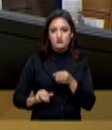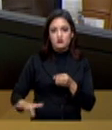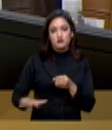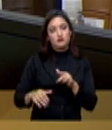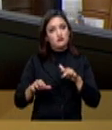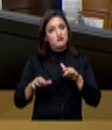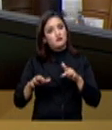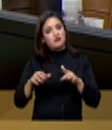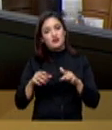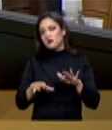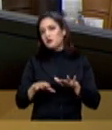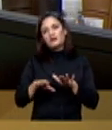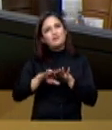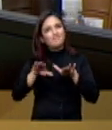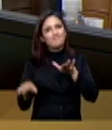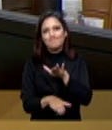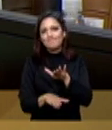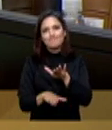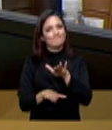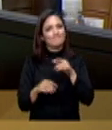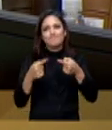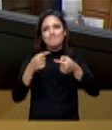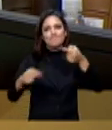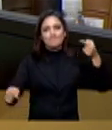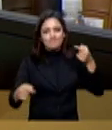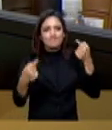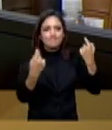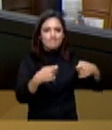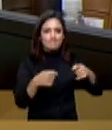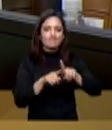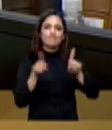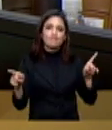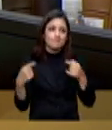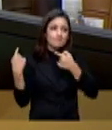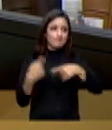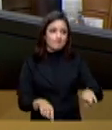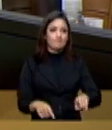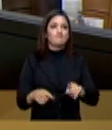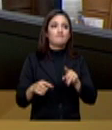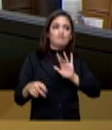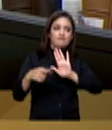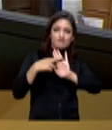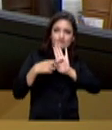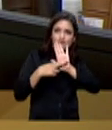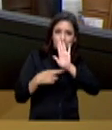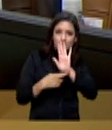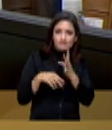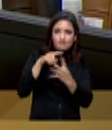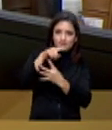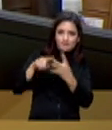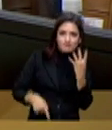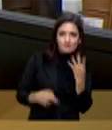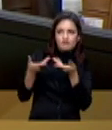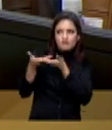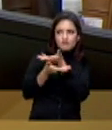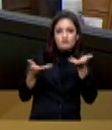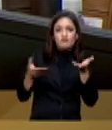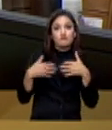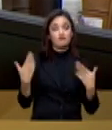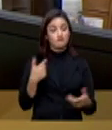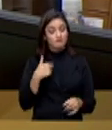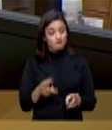desproporcionais e violam o pato federativo e ainda pelo que pude observar